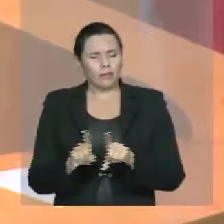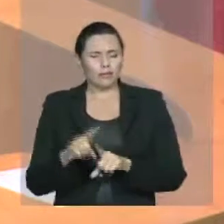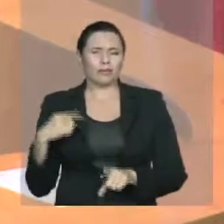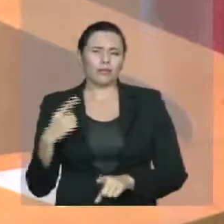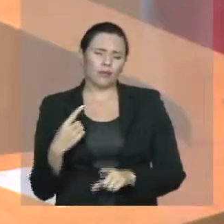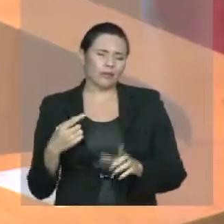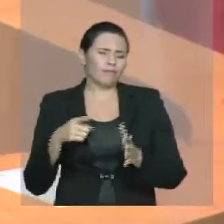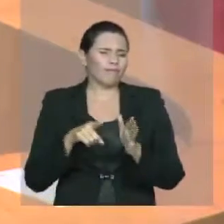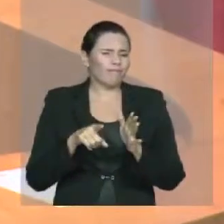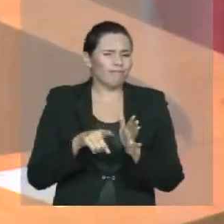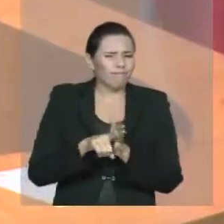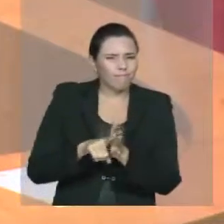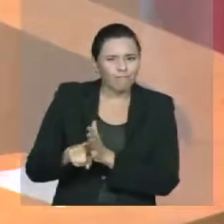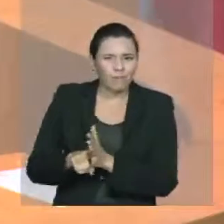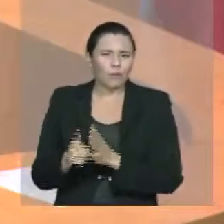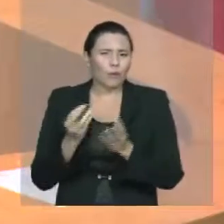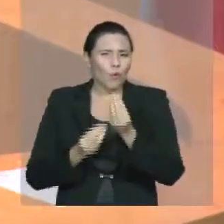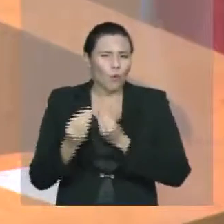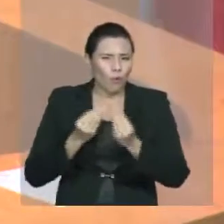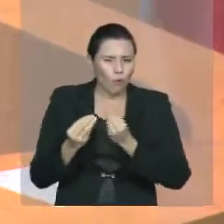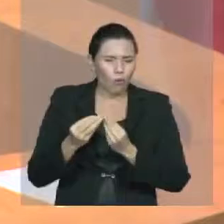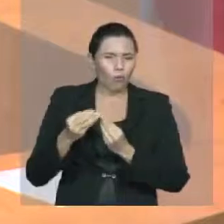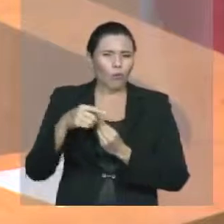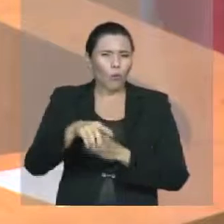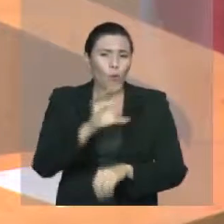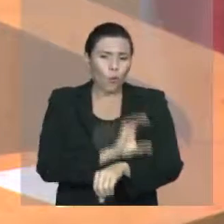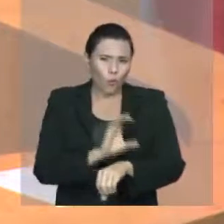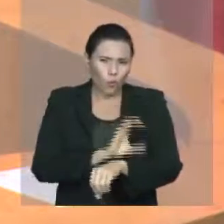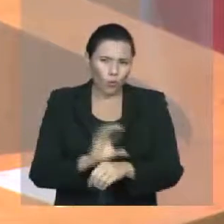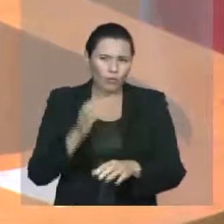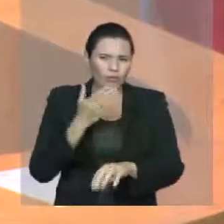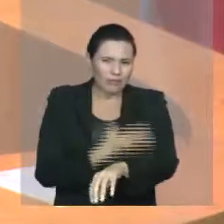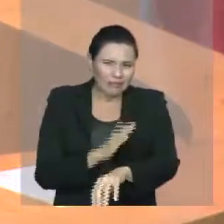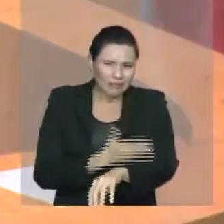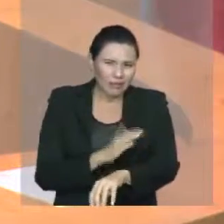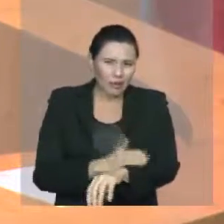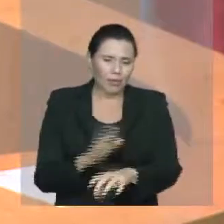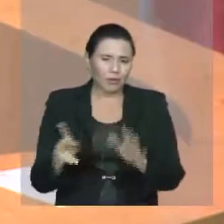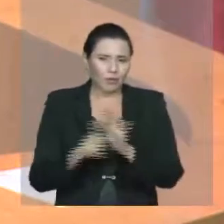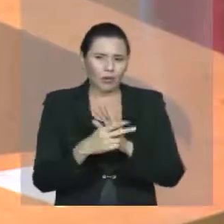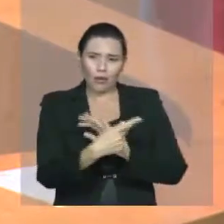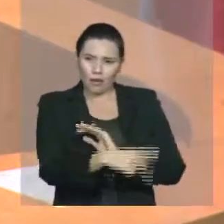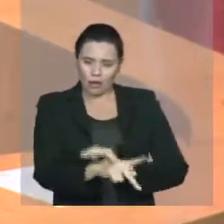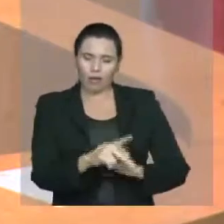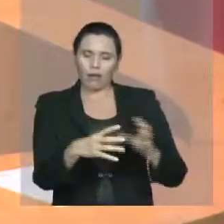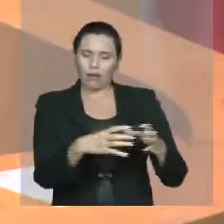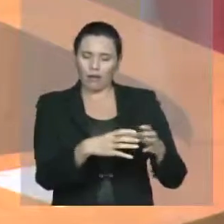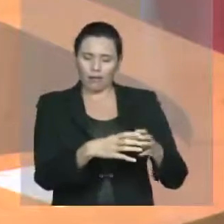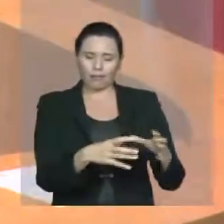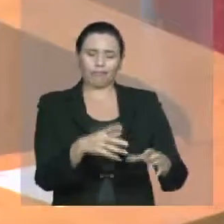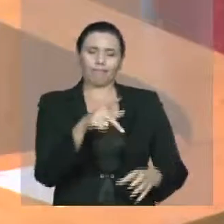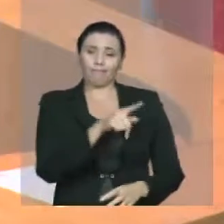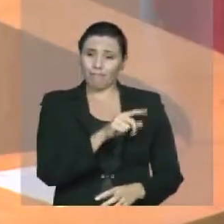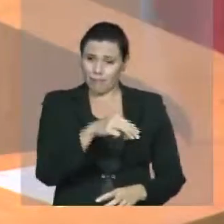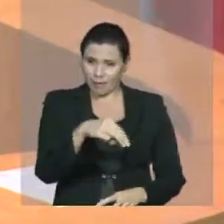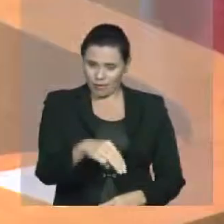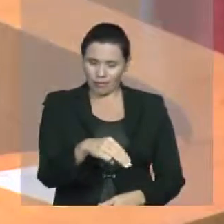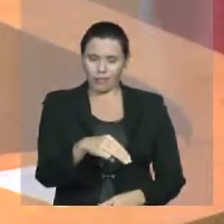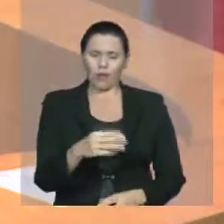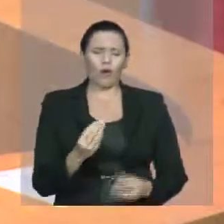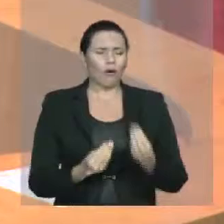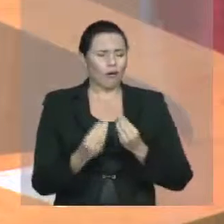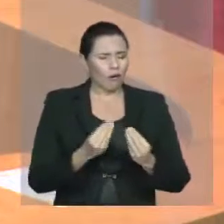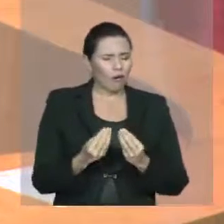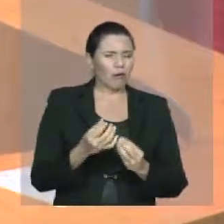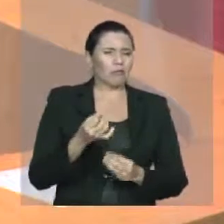foram convocados no primeiro semestre, para que eles possam já ir às ruas. E também um outro documento assinado por toda a comissão